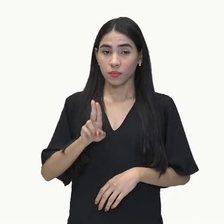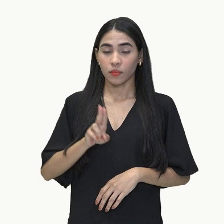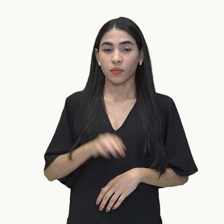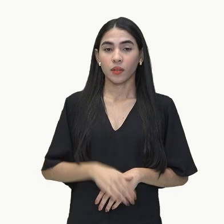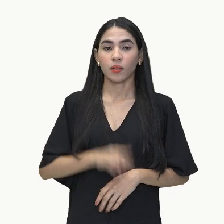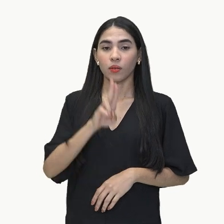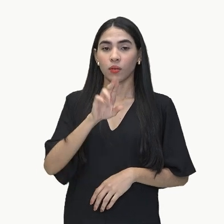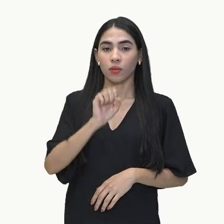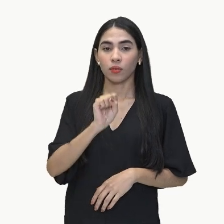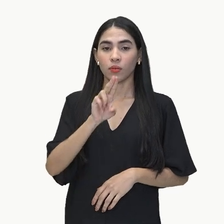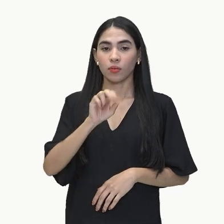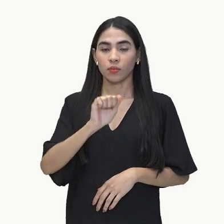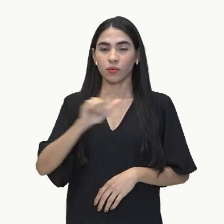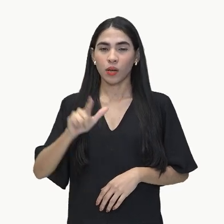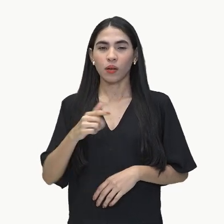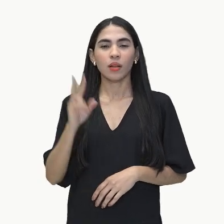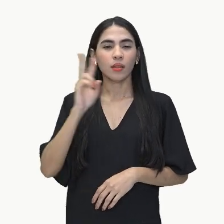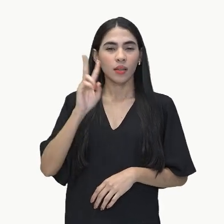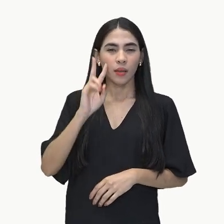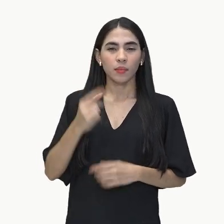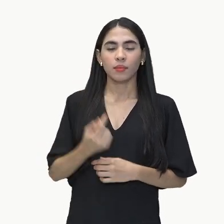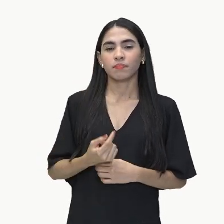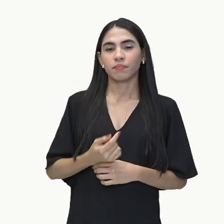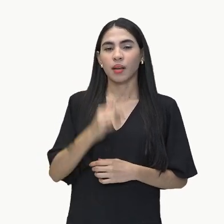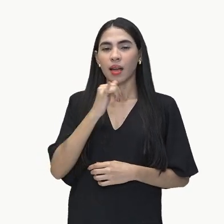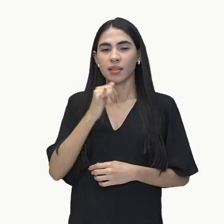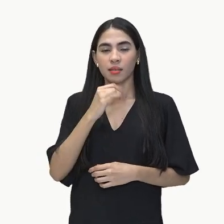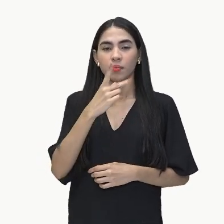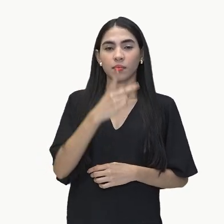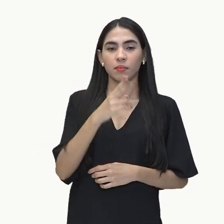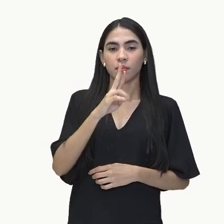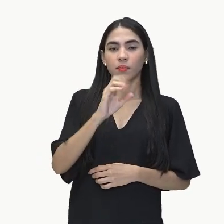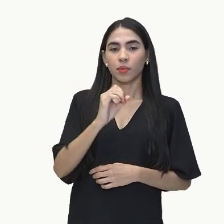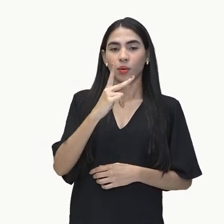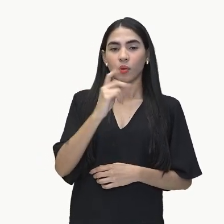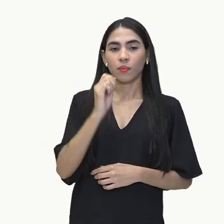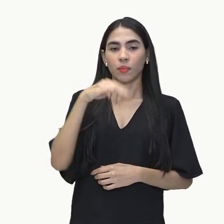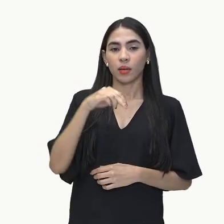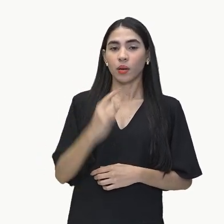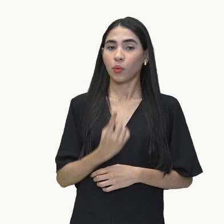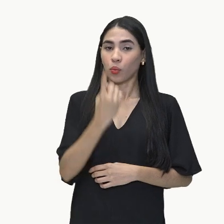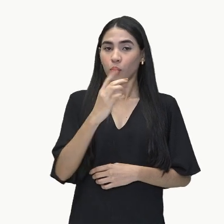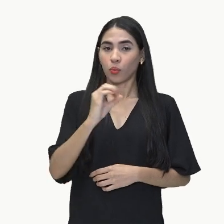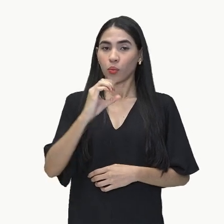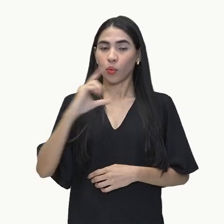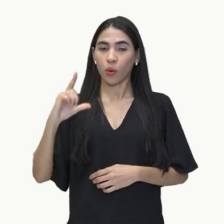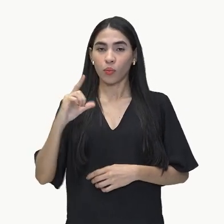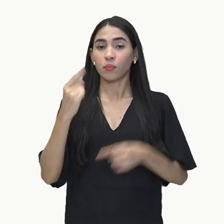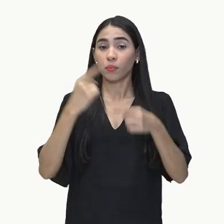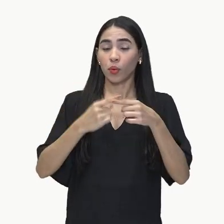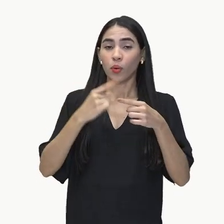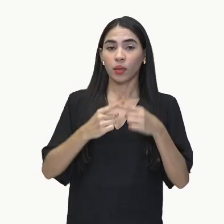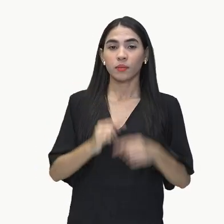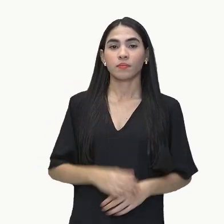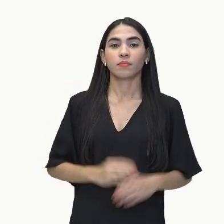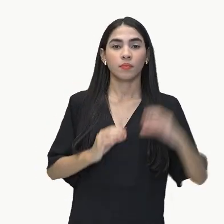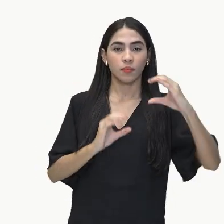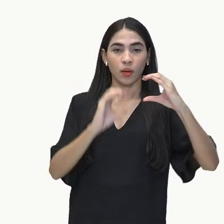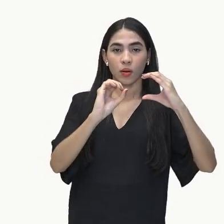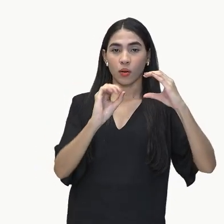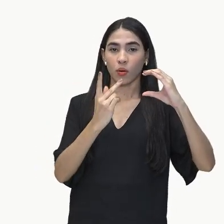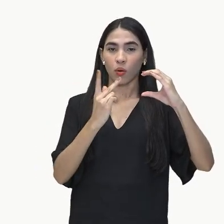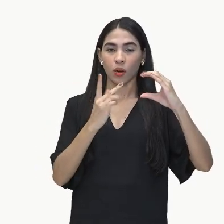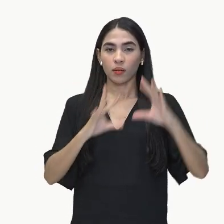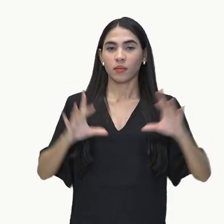usual. Lembra-se lá daquele primeiro que eu mostrei para vocês, propanol, porque a hidroxila está no carbono 1.